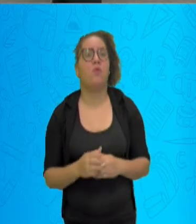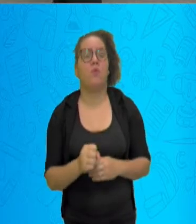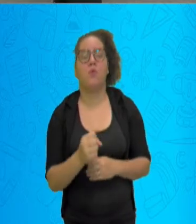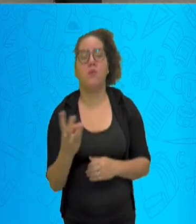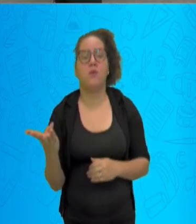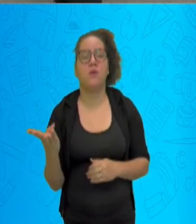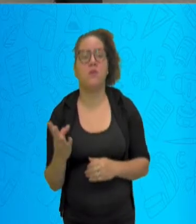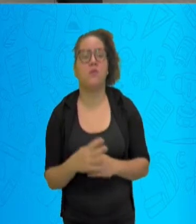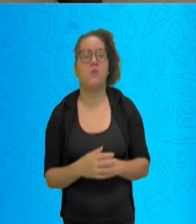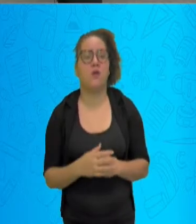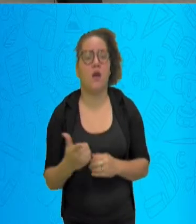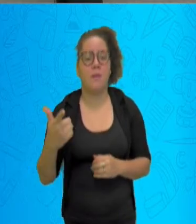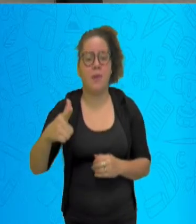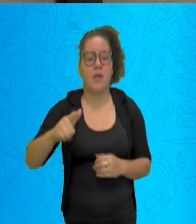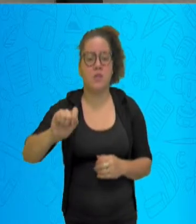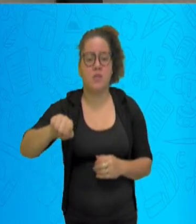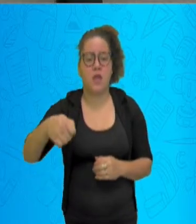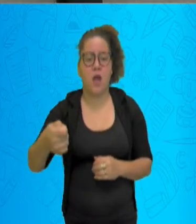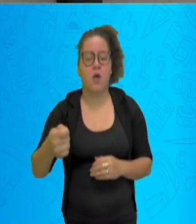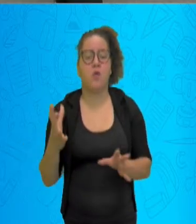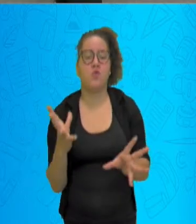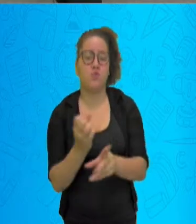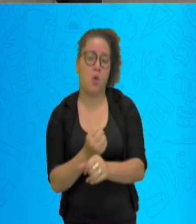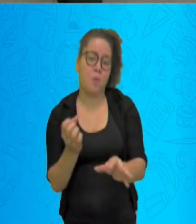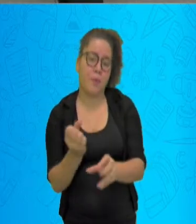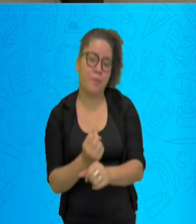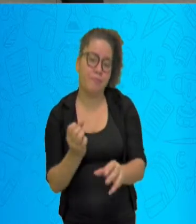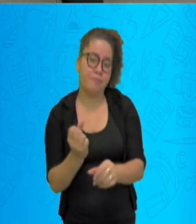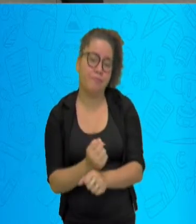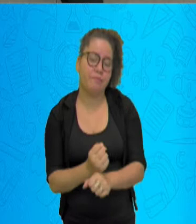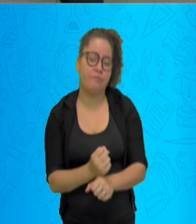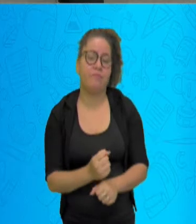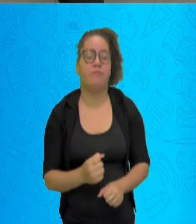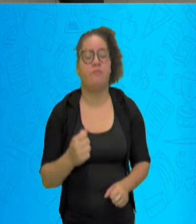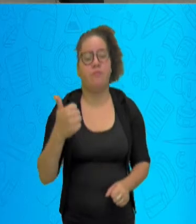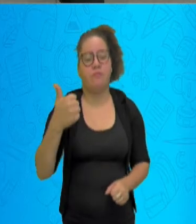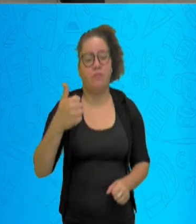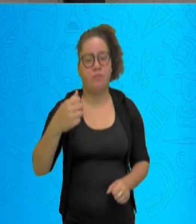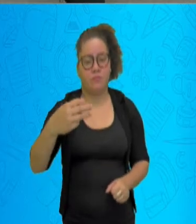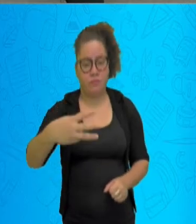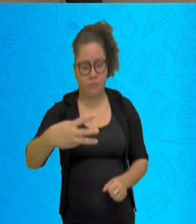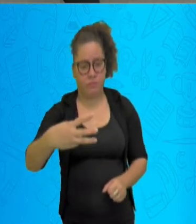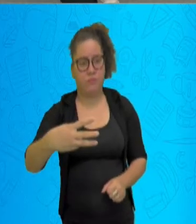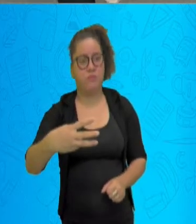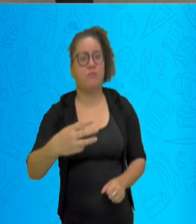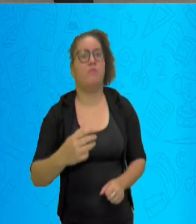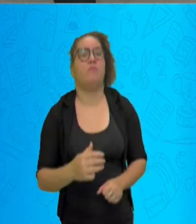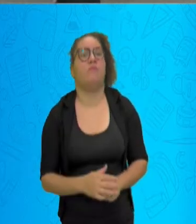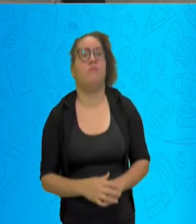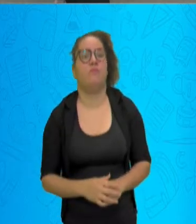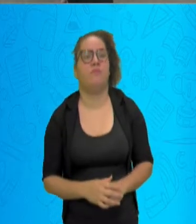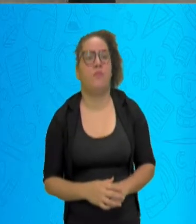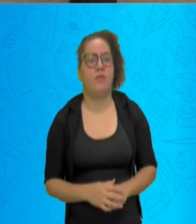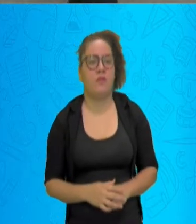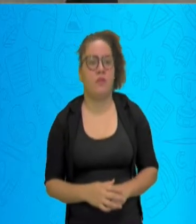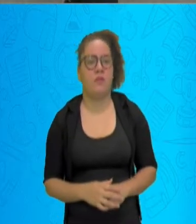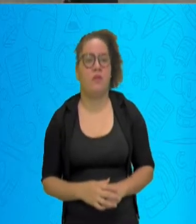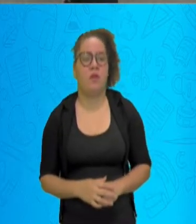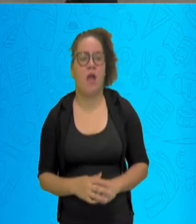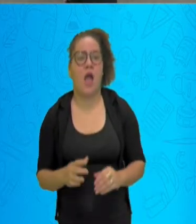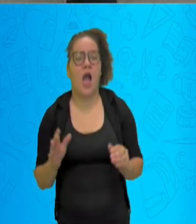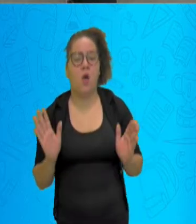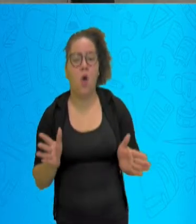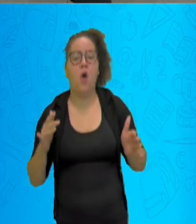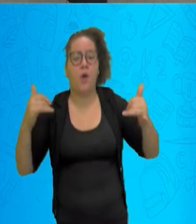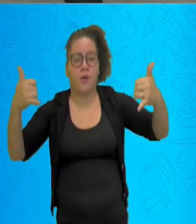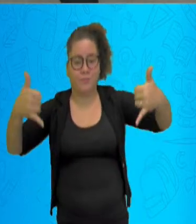Repete o sinal e soma os números. Mais 13. Menos. Vamos ver aqui, olha. Vamos resolver a